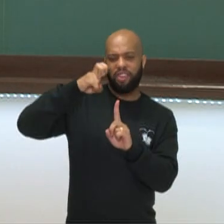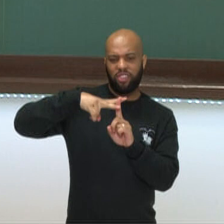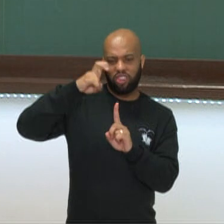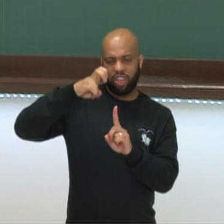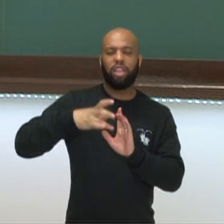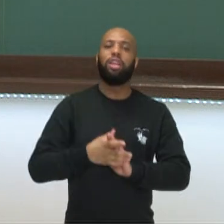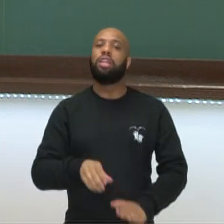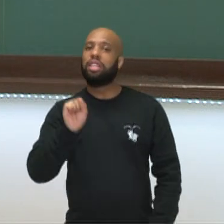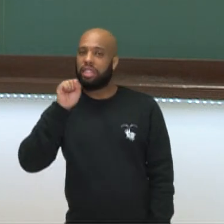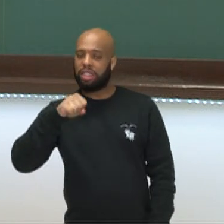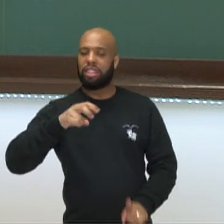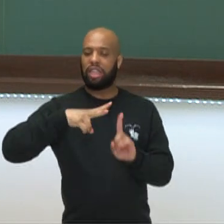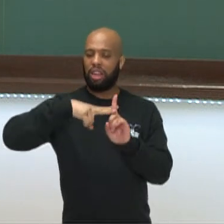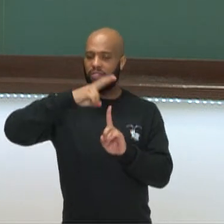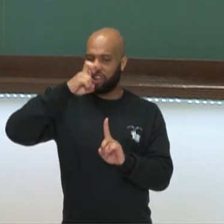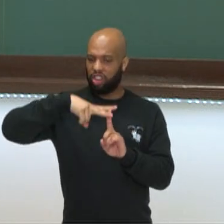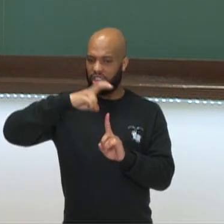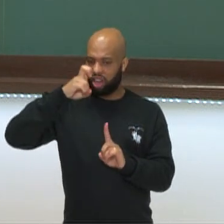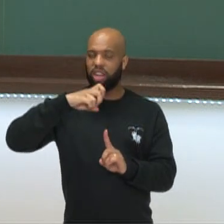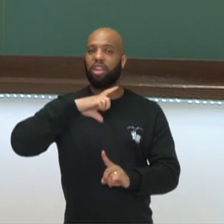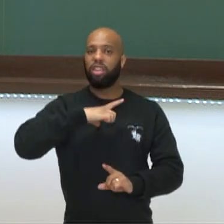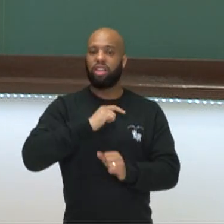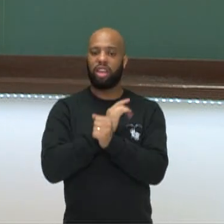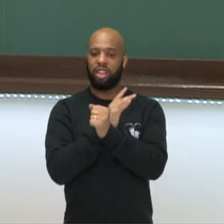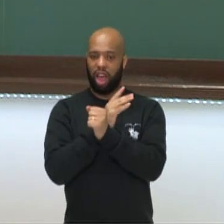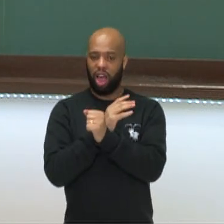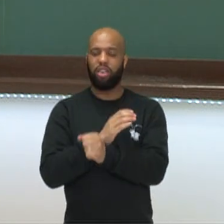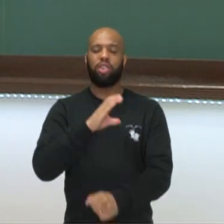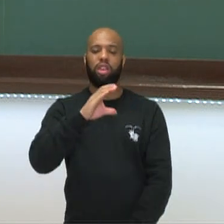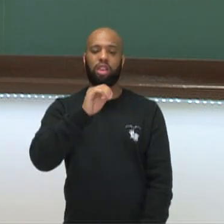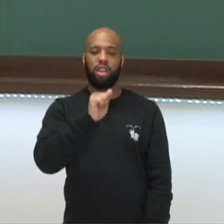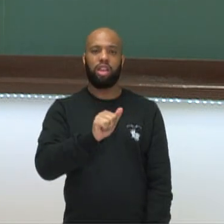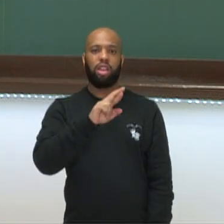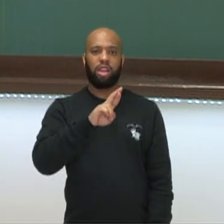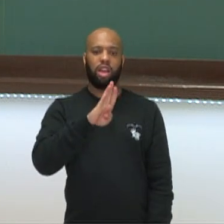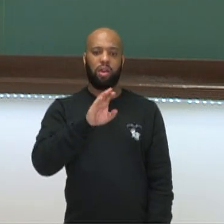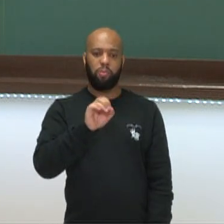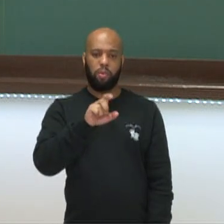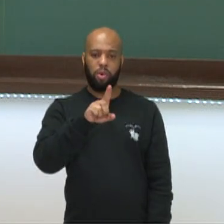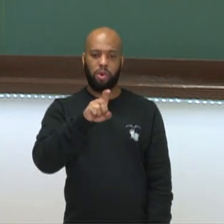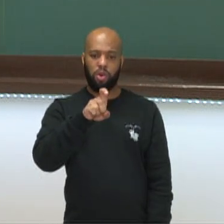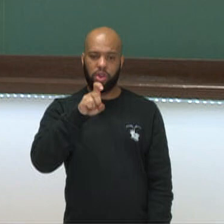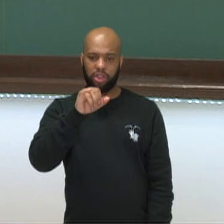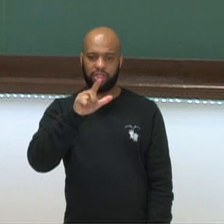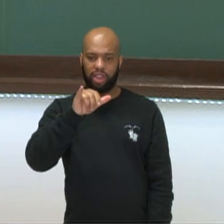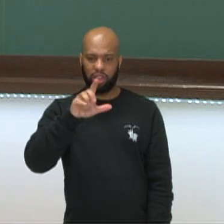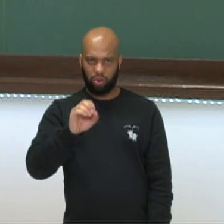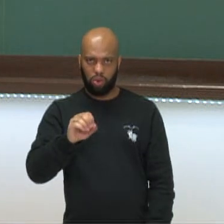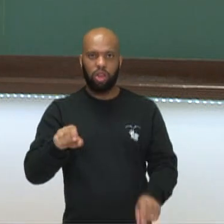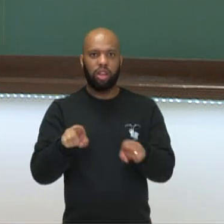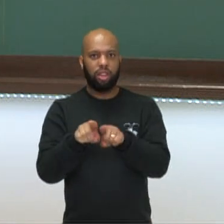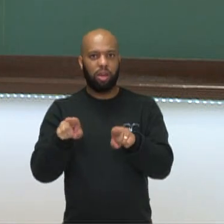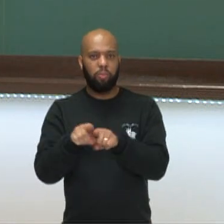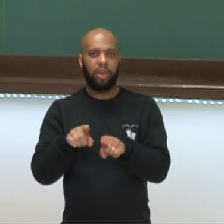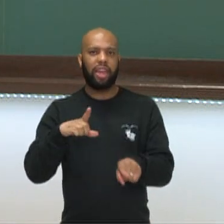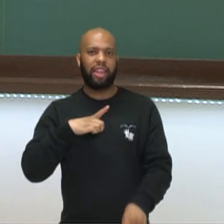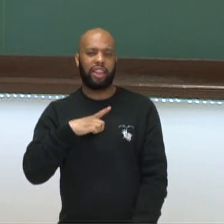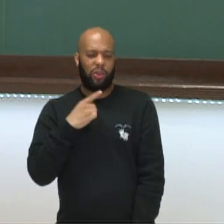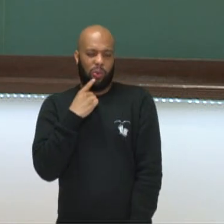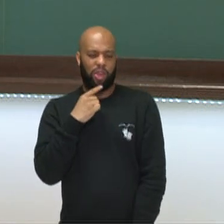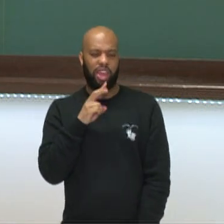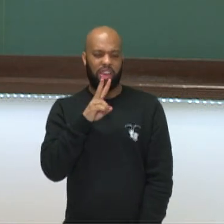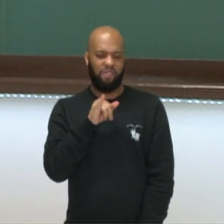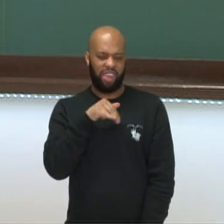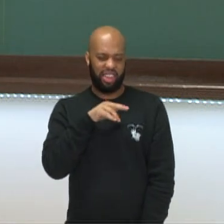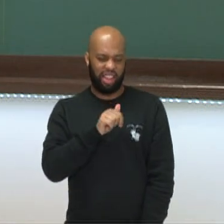sim, no refrigerante nós temos um ácido carboxílico, ácido carbônico. No vinagre, professor, também temos